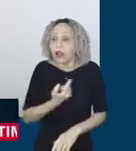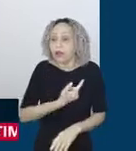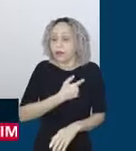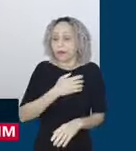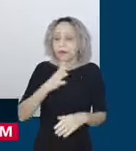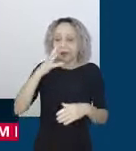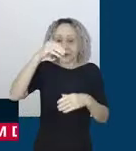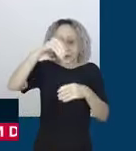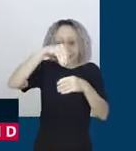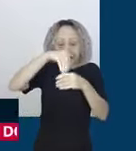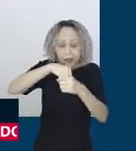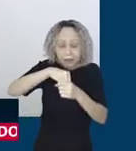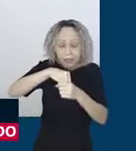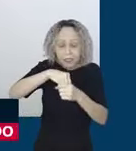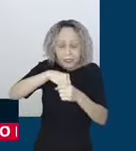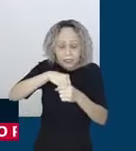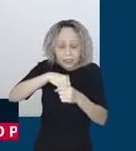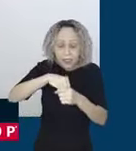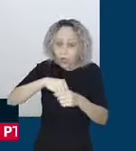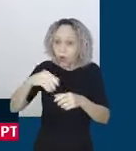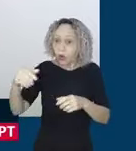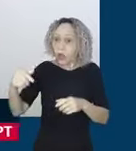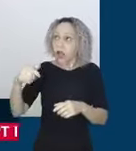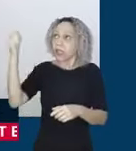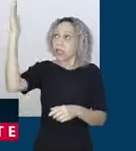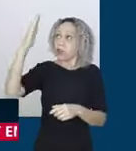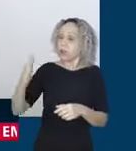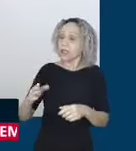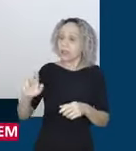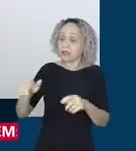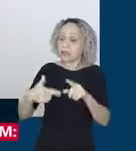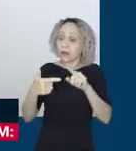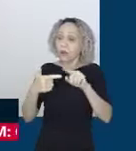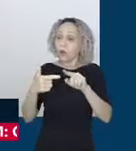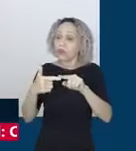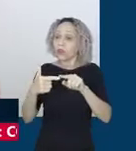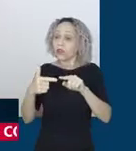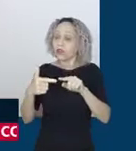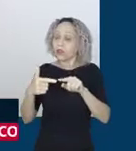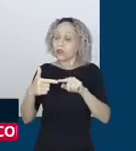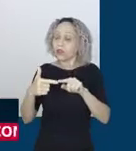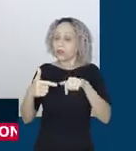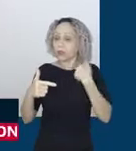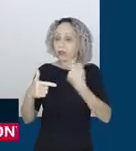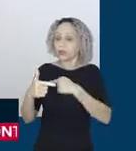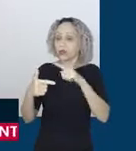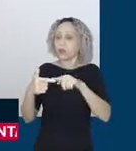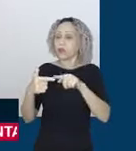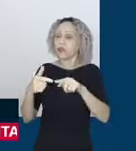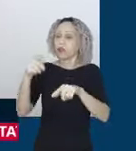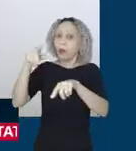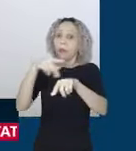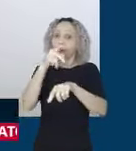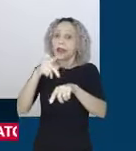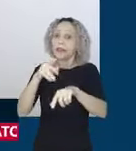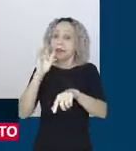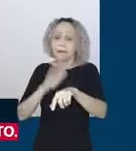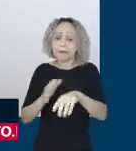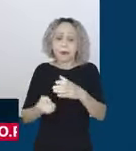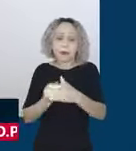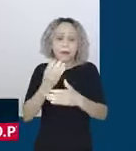países com mais a produção de alimentos do mundo, e temos um universo de pessoas. Ontem eu recebi aqui um